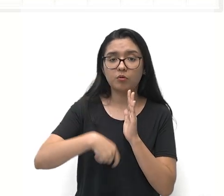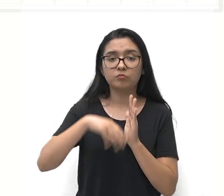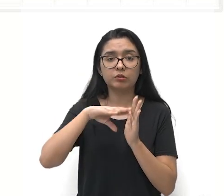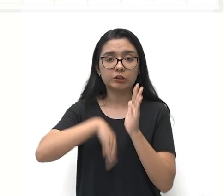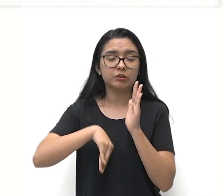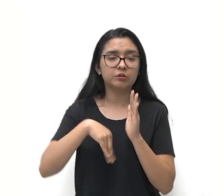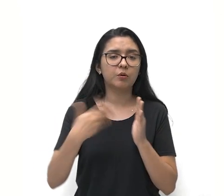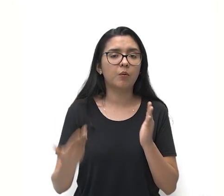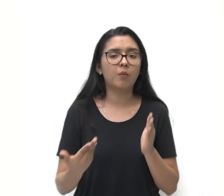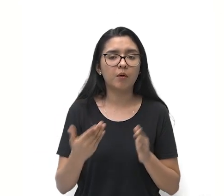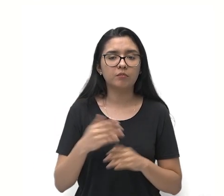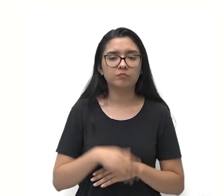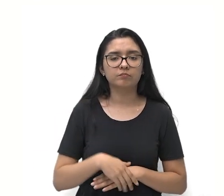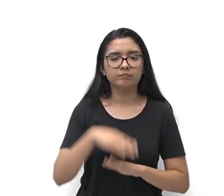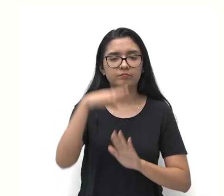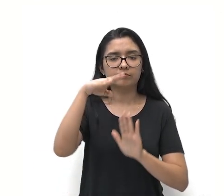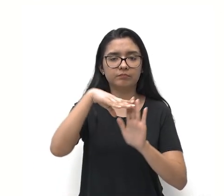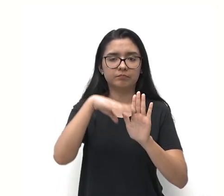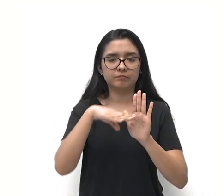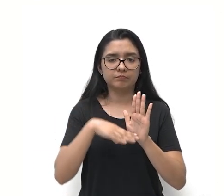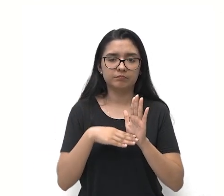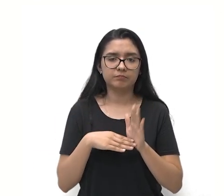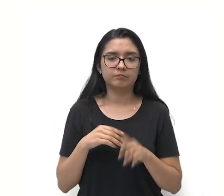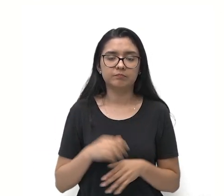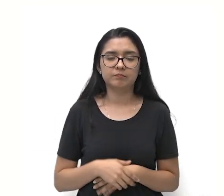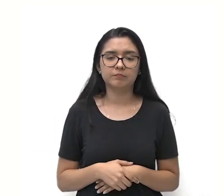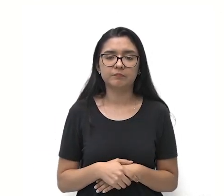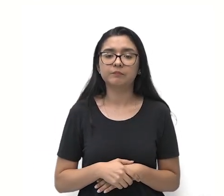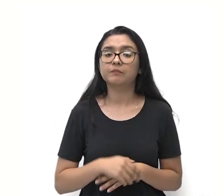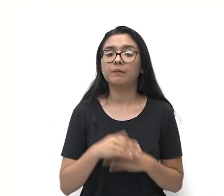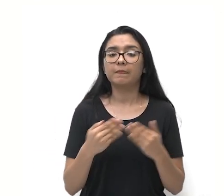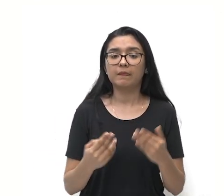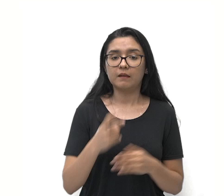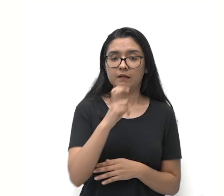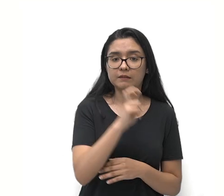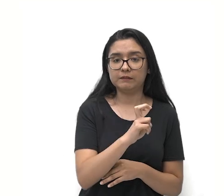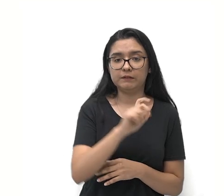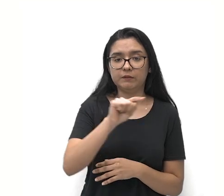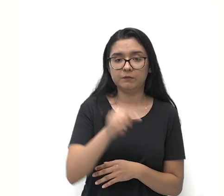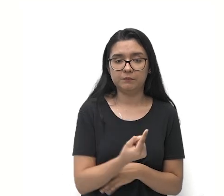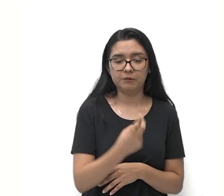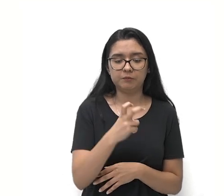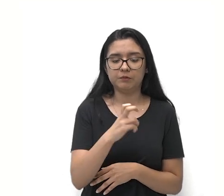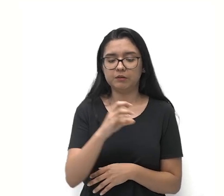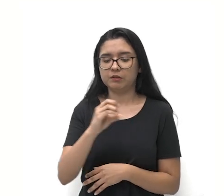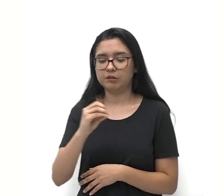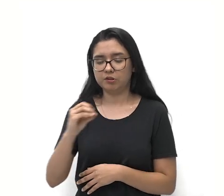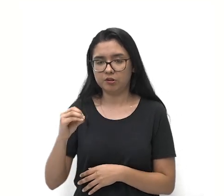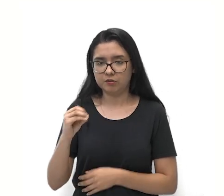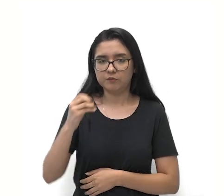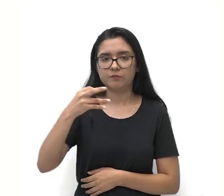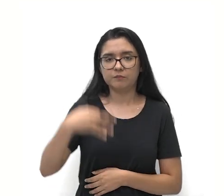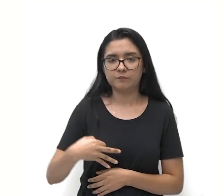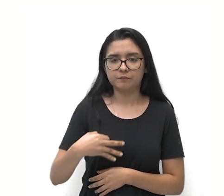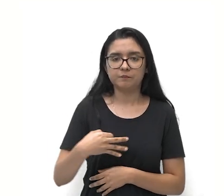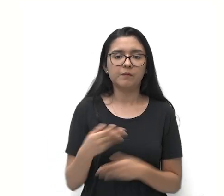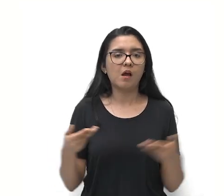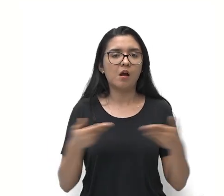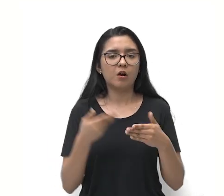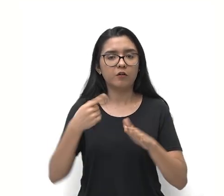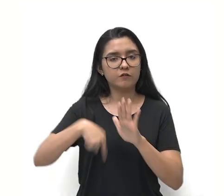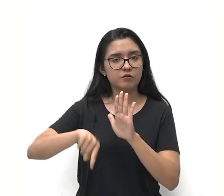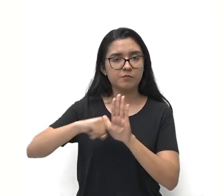qual vai ser o procedimento aqui, pessoal? É pegar os 5.500, certo? E